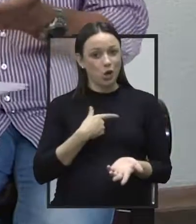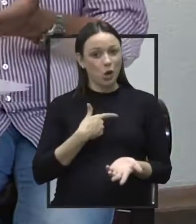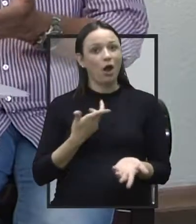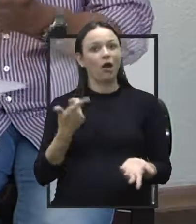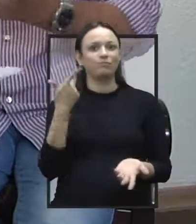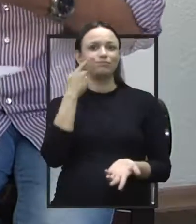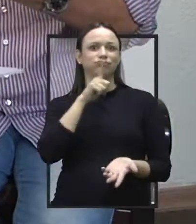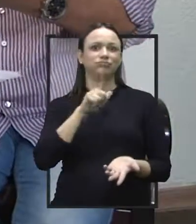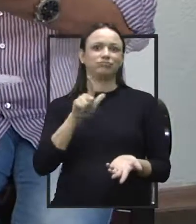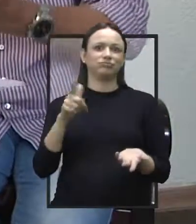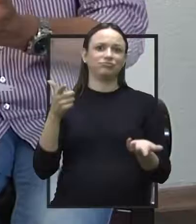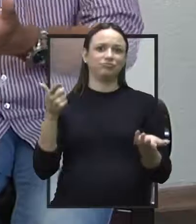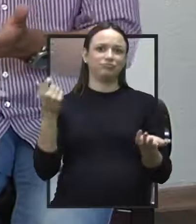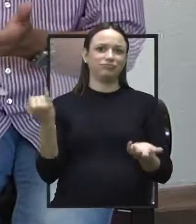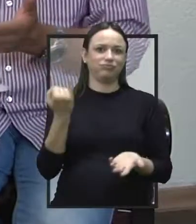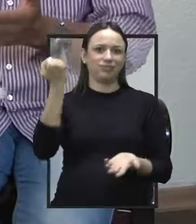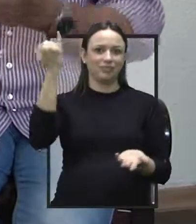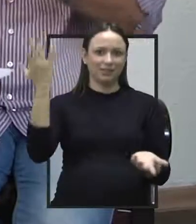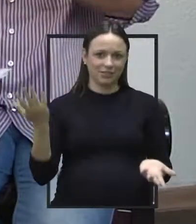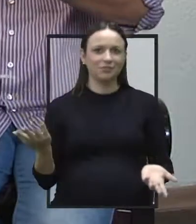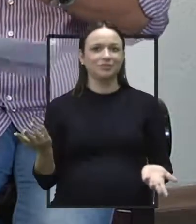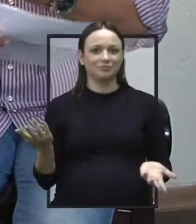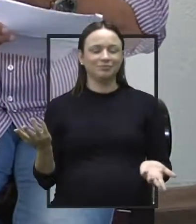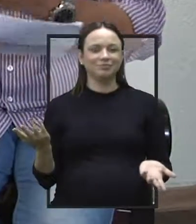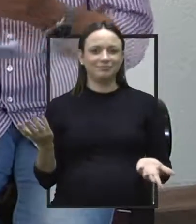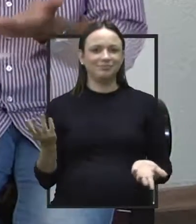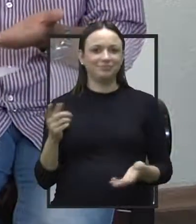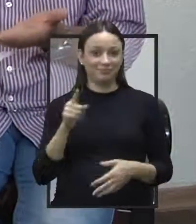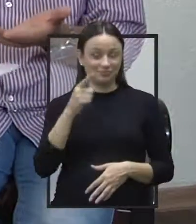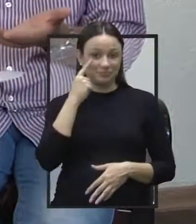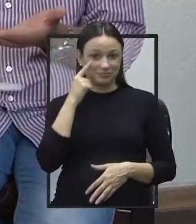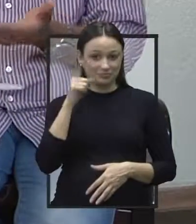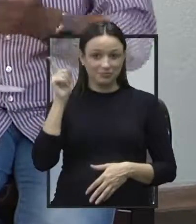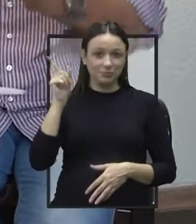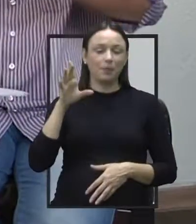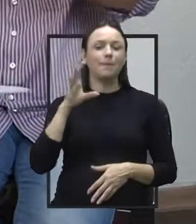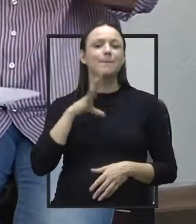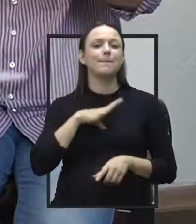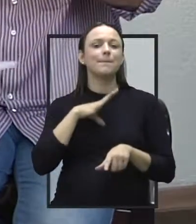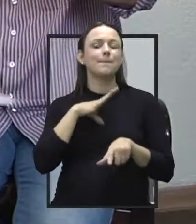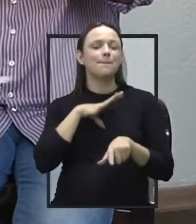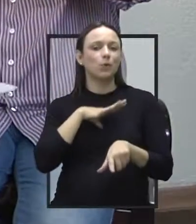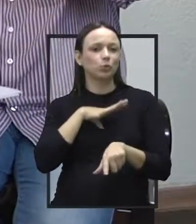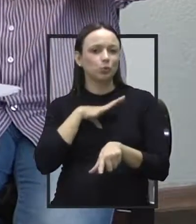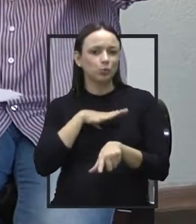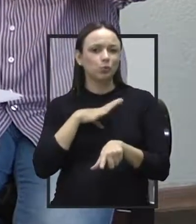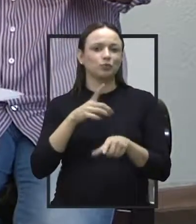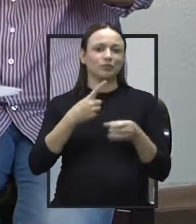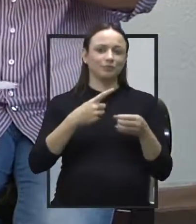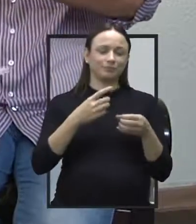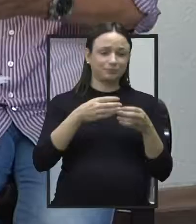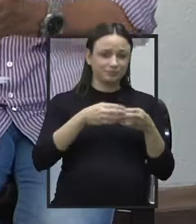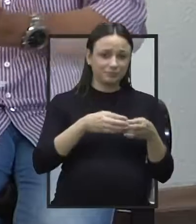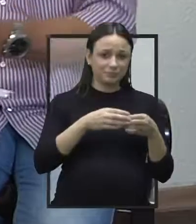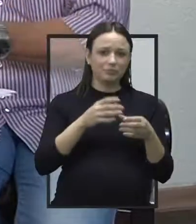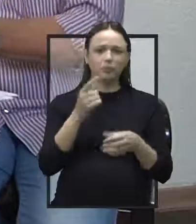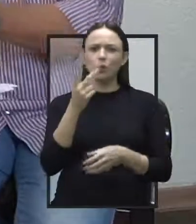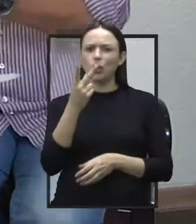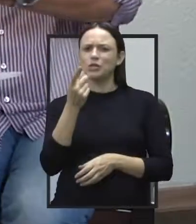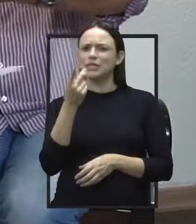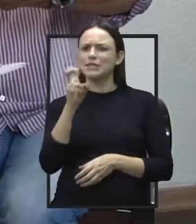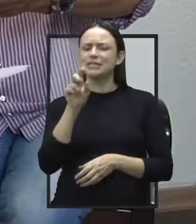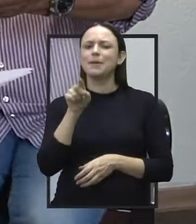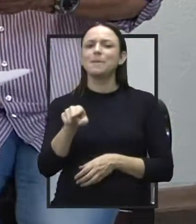É justamente isso também, que nós temos esse privilégio. Você vê o distrito, por exemplo, de Potunduva, com aproximadamente de 12 a 15 mil